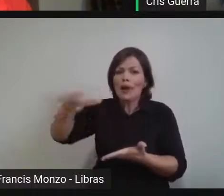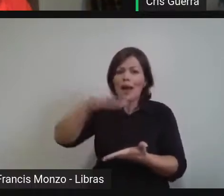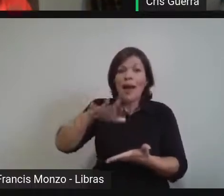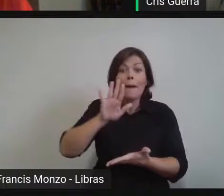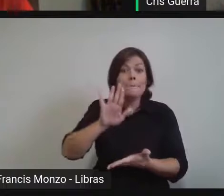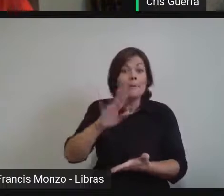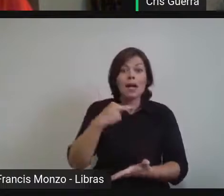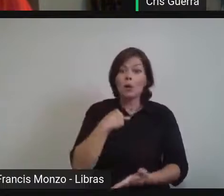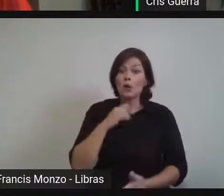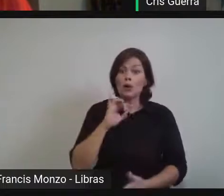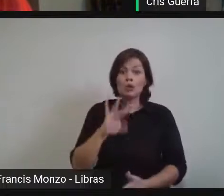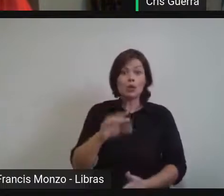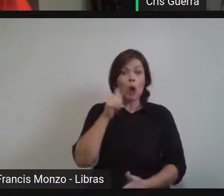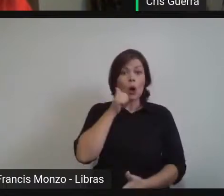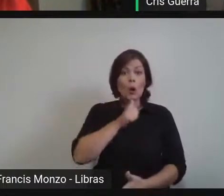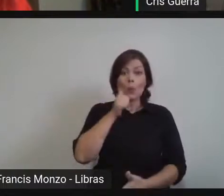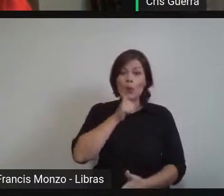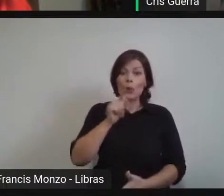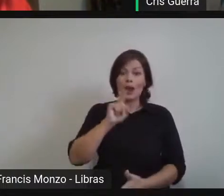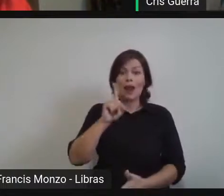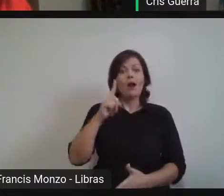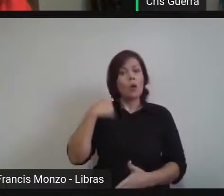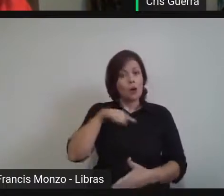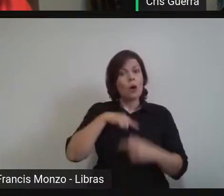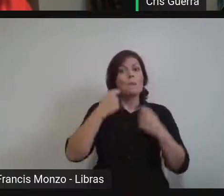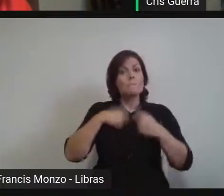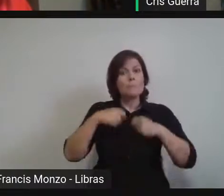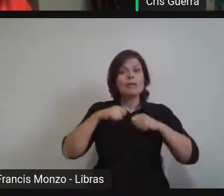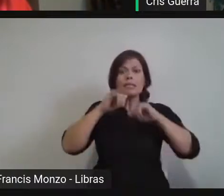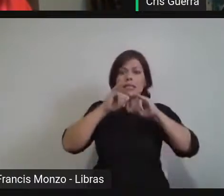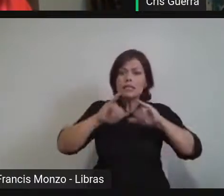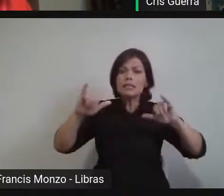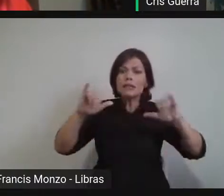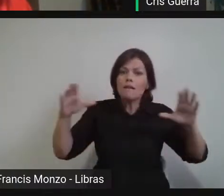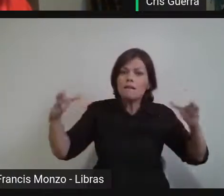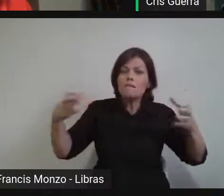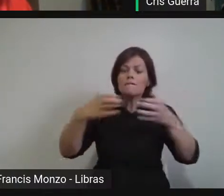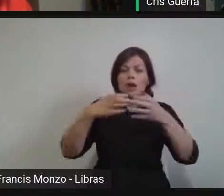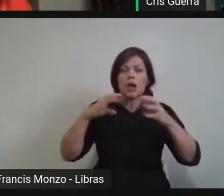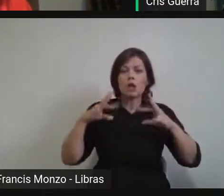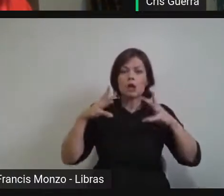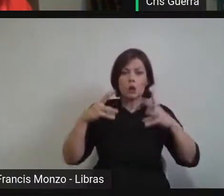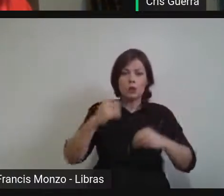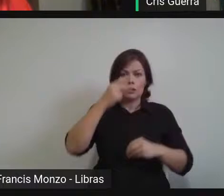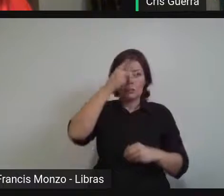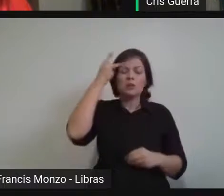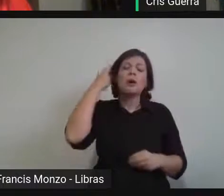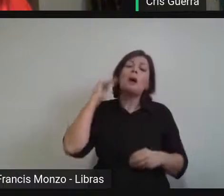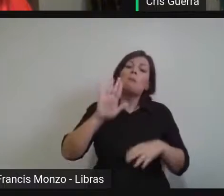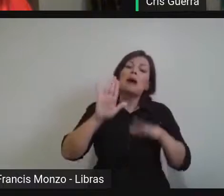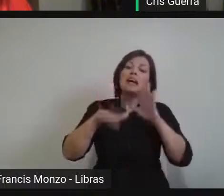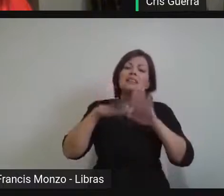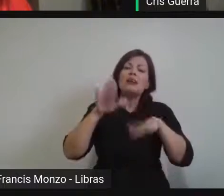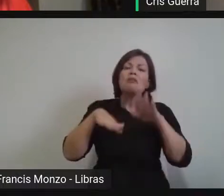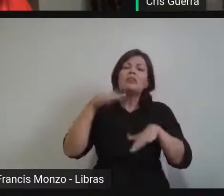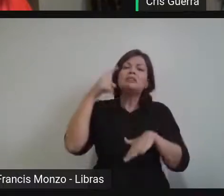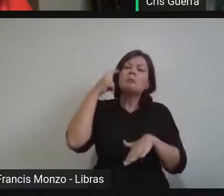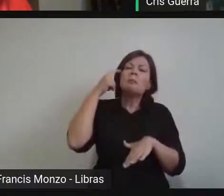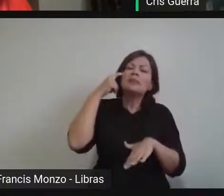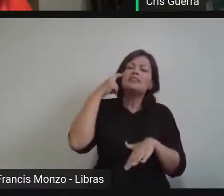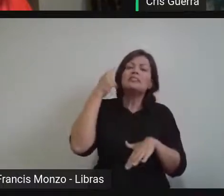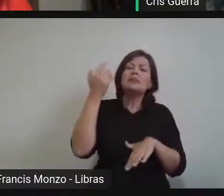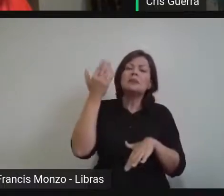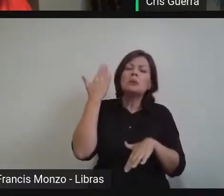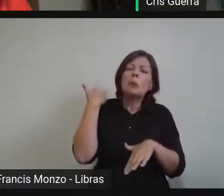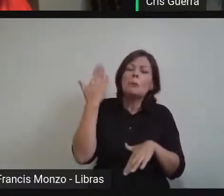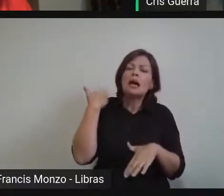tem que falar com todo mundo. Mas sim, talvez para compensar uma fase de muita solidão, né? E de inimizade entre